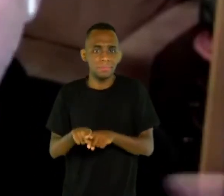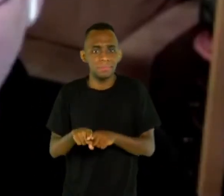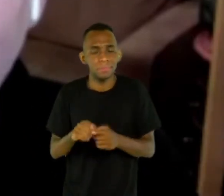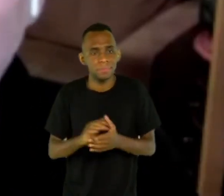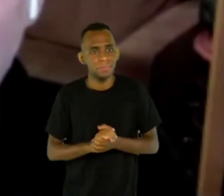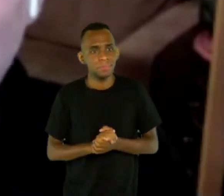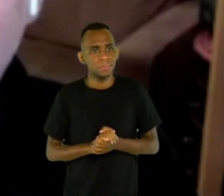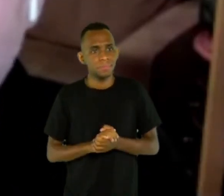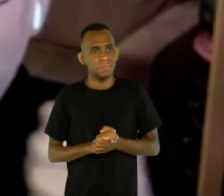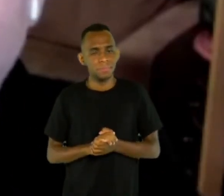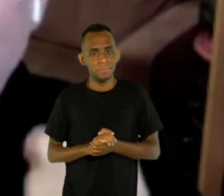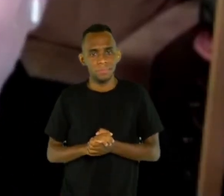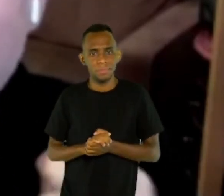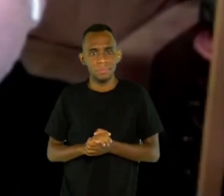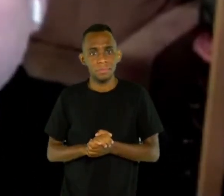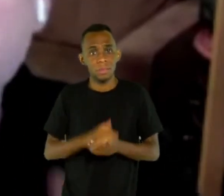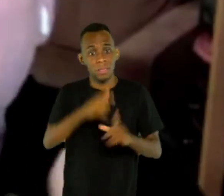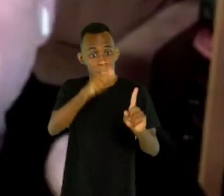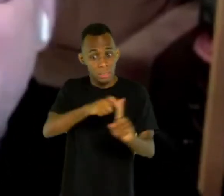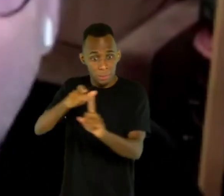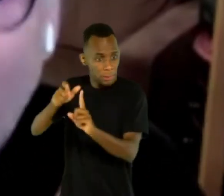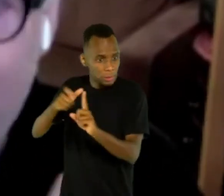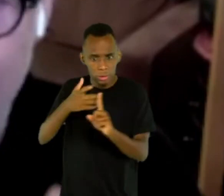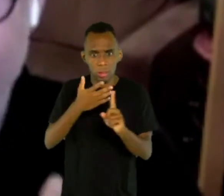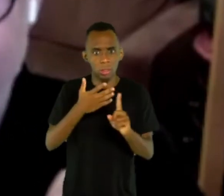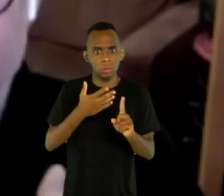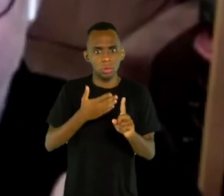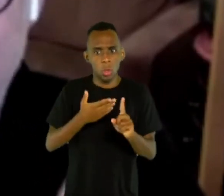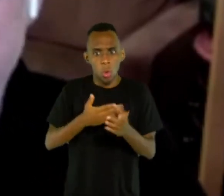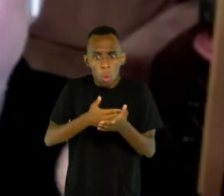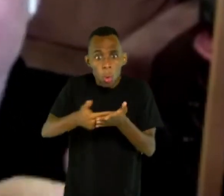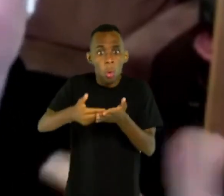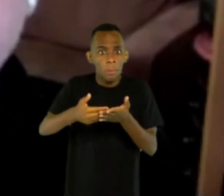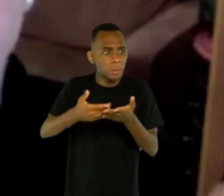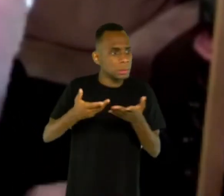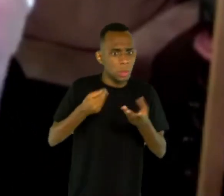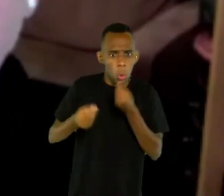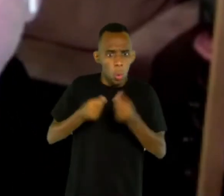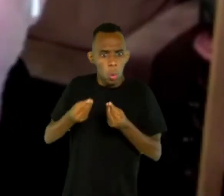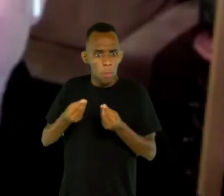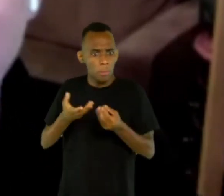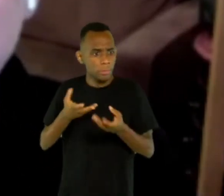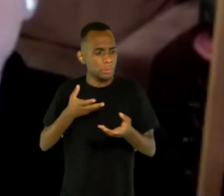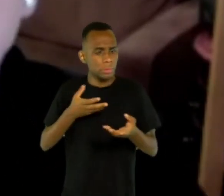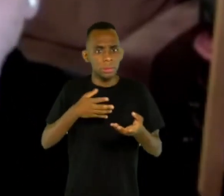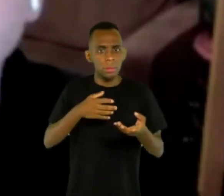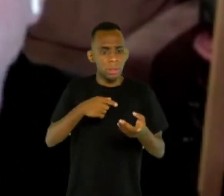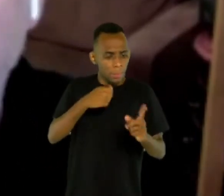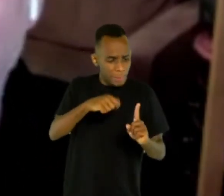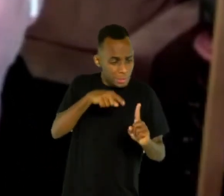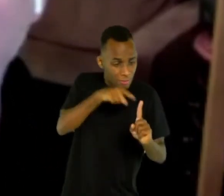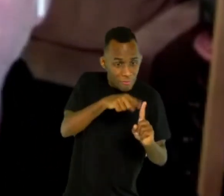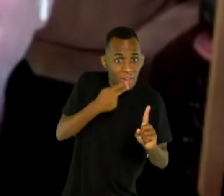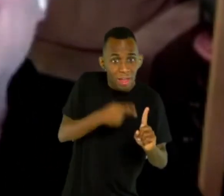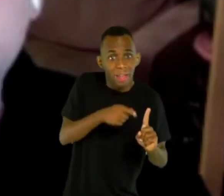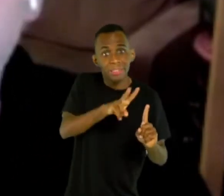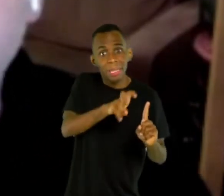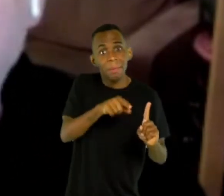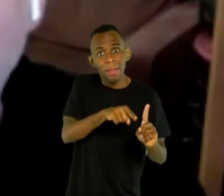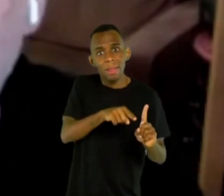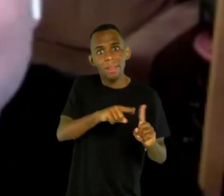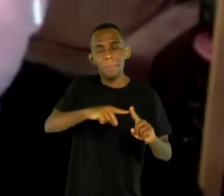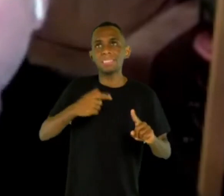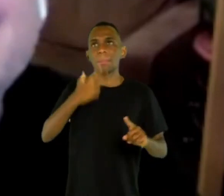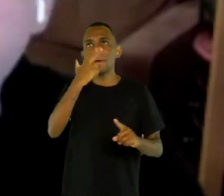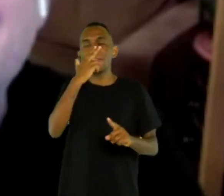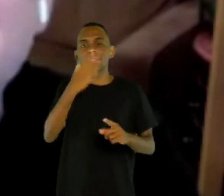que é isso, né? As personagens começam a te sacudir, dizer assim, mas é eu que você tem, é de mim que você tem que falar. Né? Quer dizer, sou eu que estou aqui. Então eu